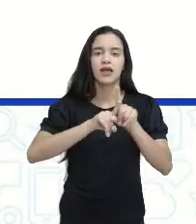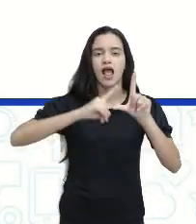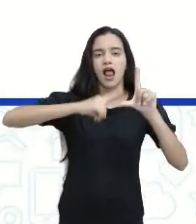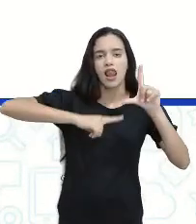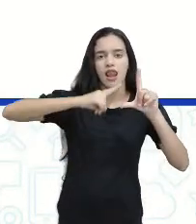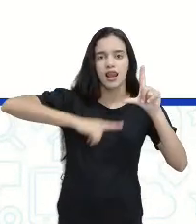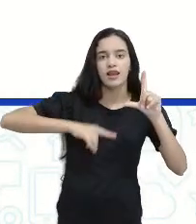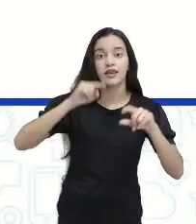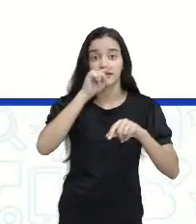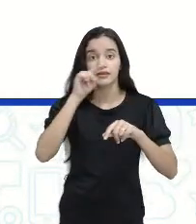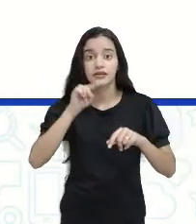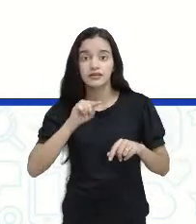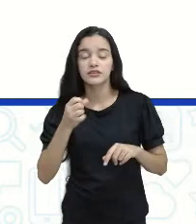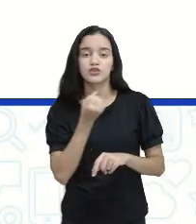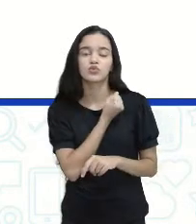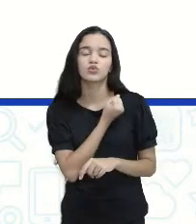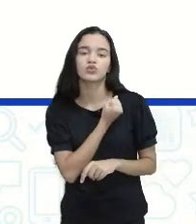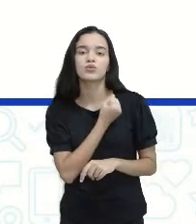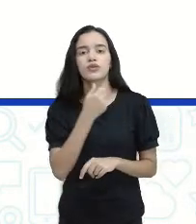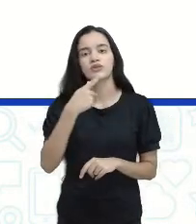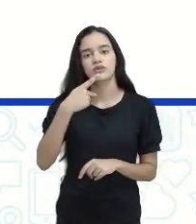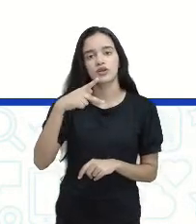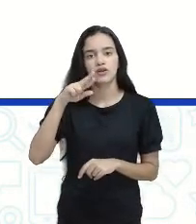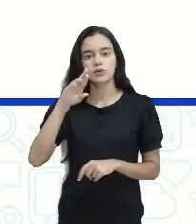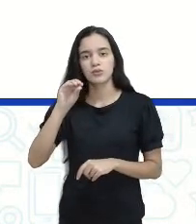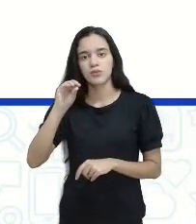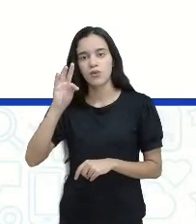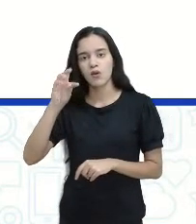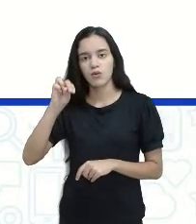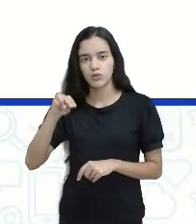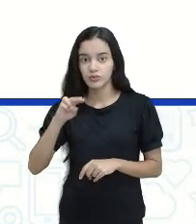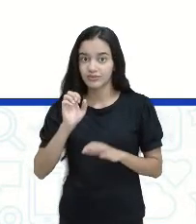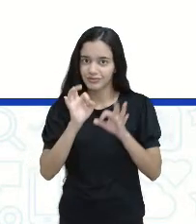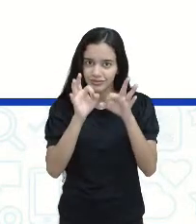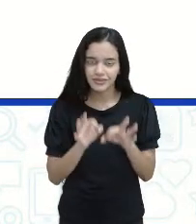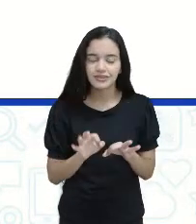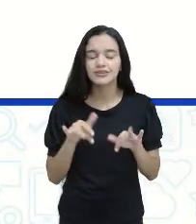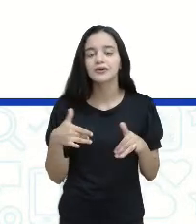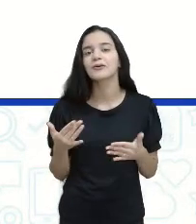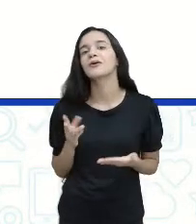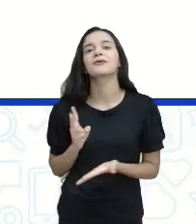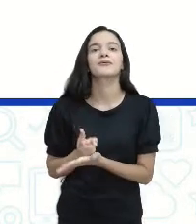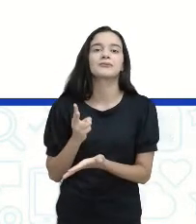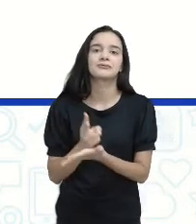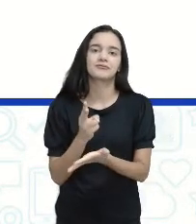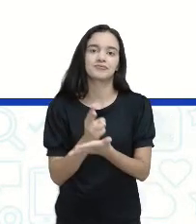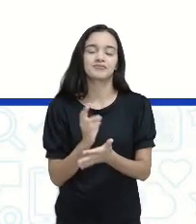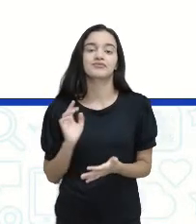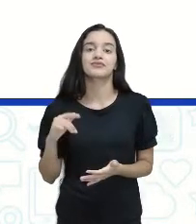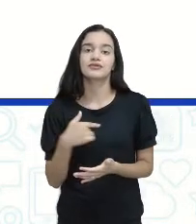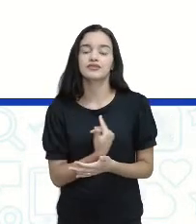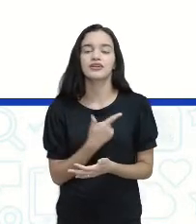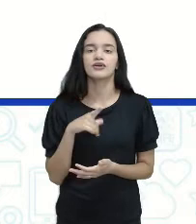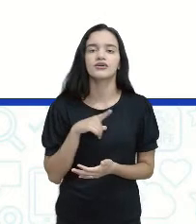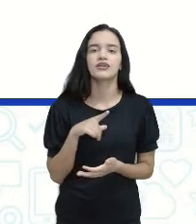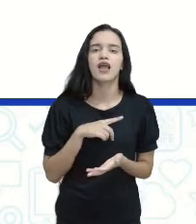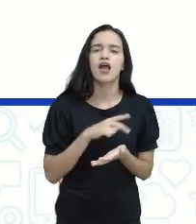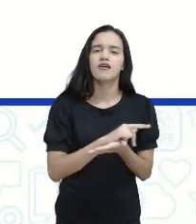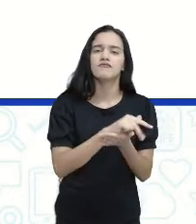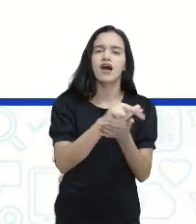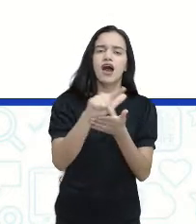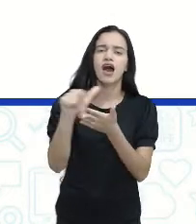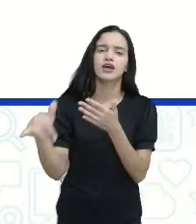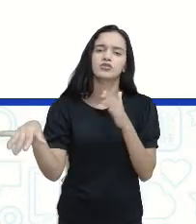o número atômico, que é o número de prótons, tá certo? Então, seguindo aqui, olha só, gente, temos diversos